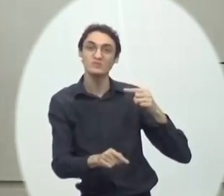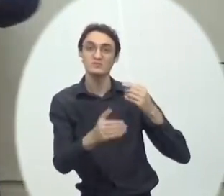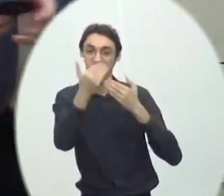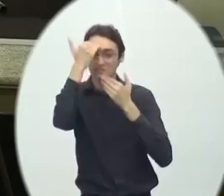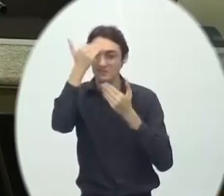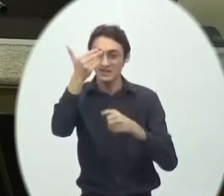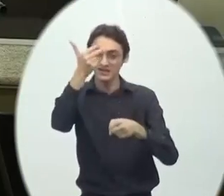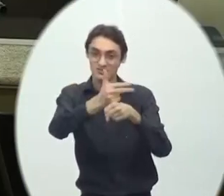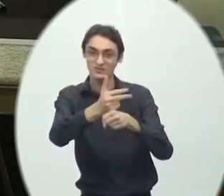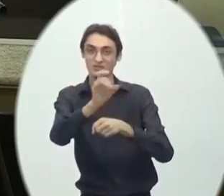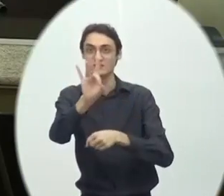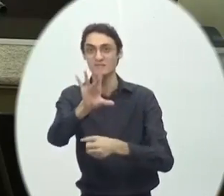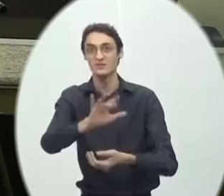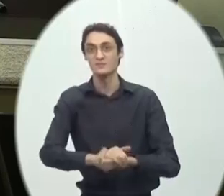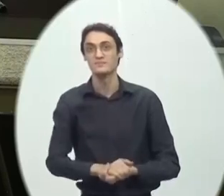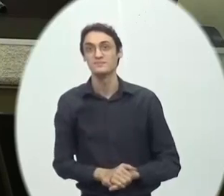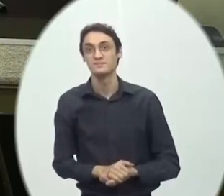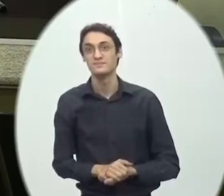Obrigado.